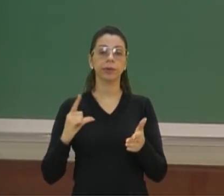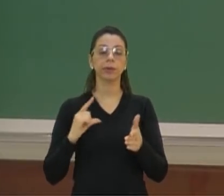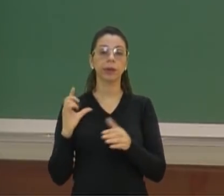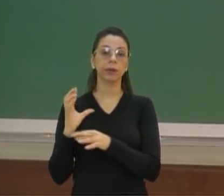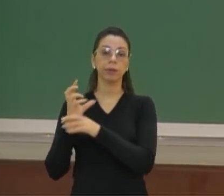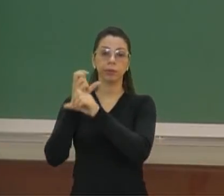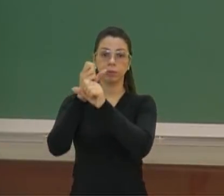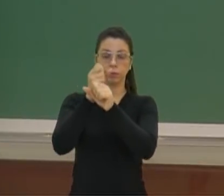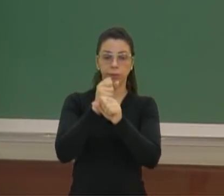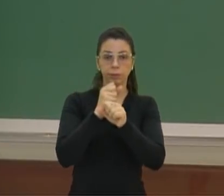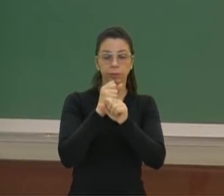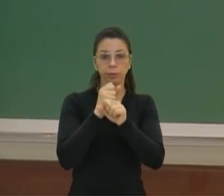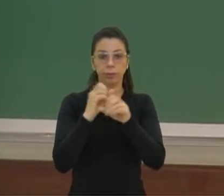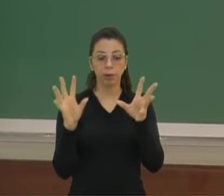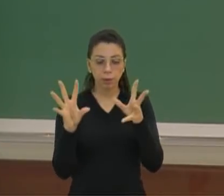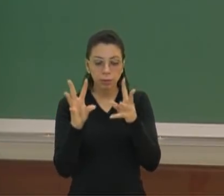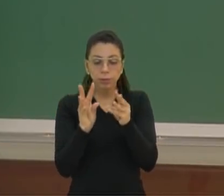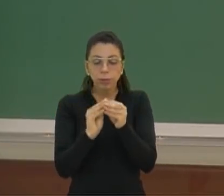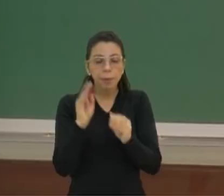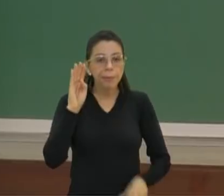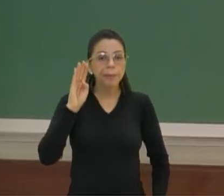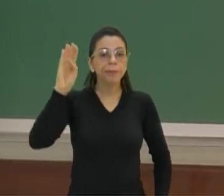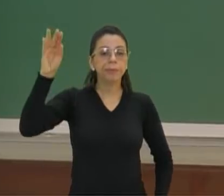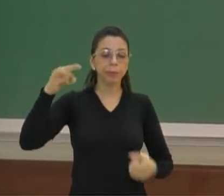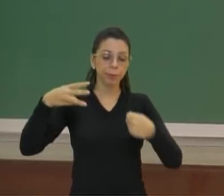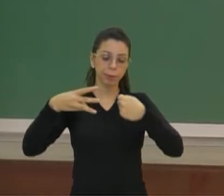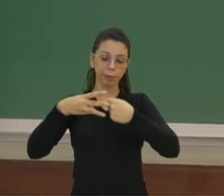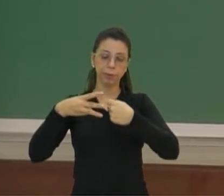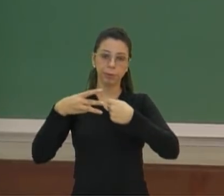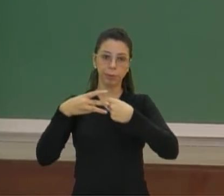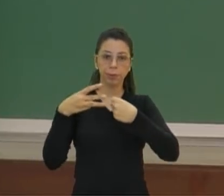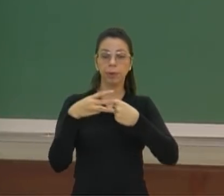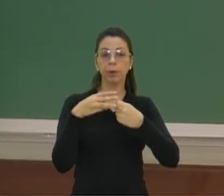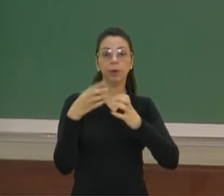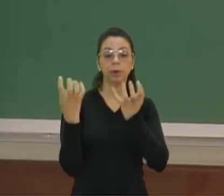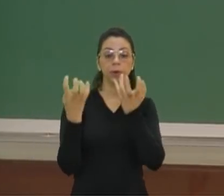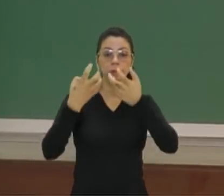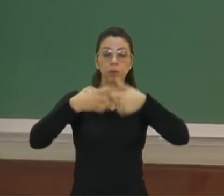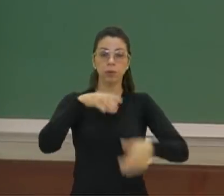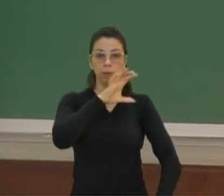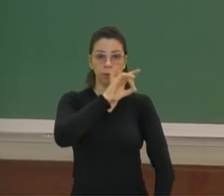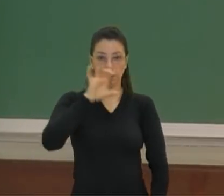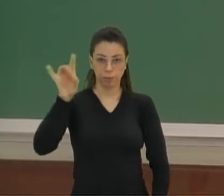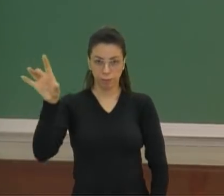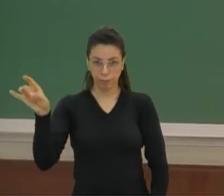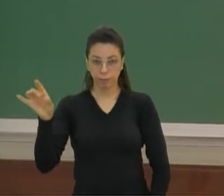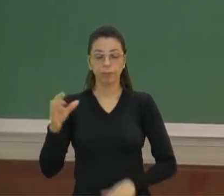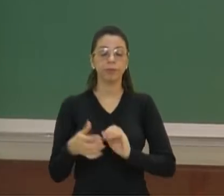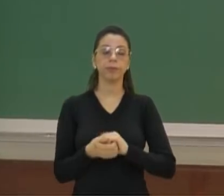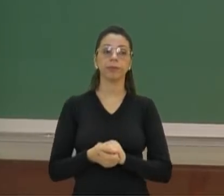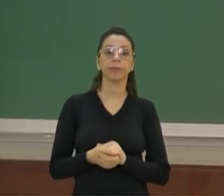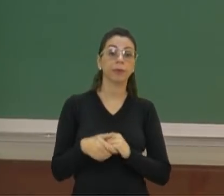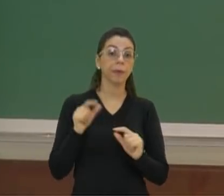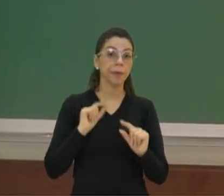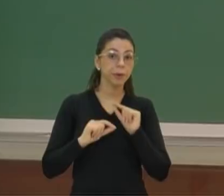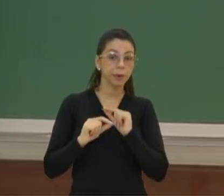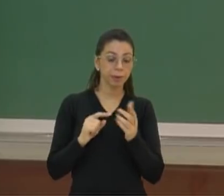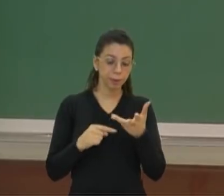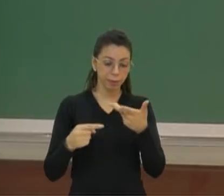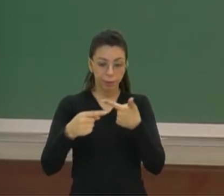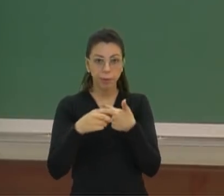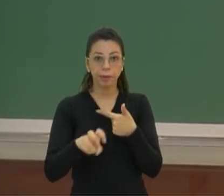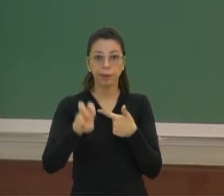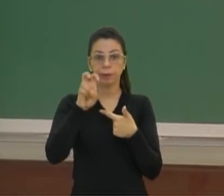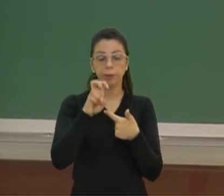resumo com as principais células e com as suas respectivas funções. Vamos adiante? Já que a gente está falando dos 5